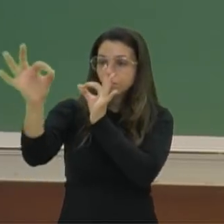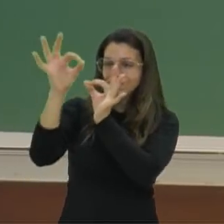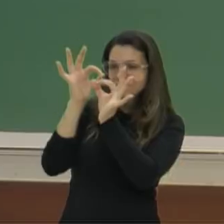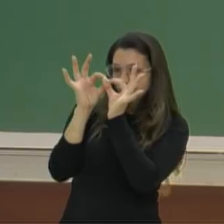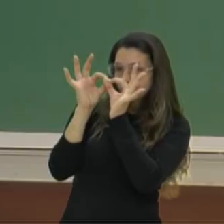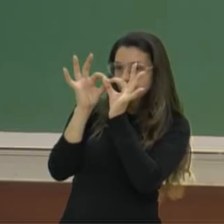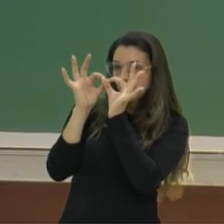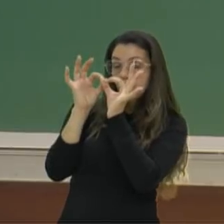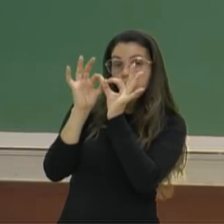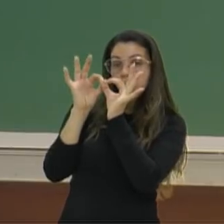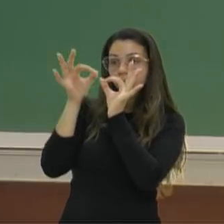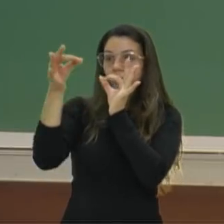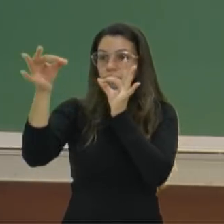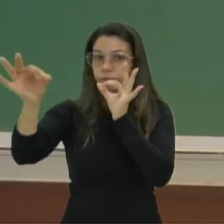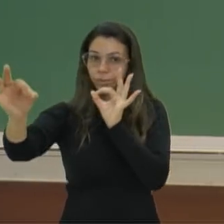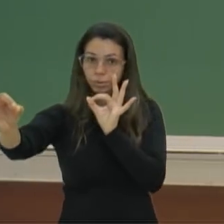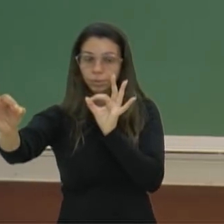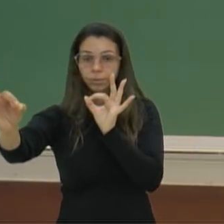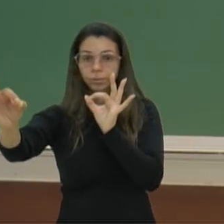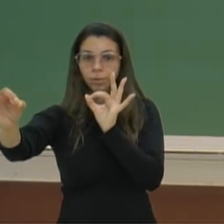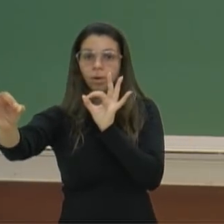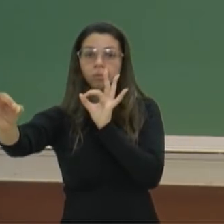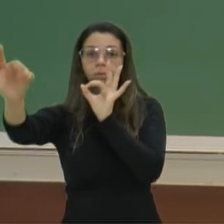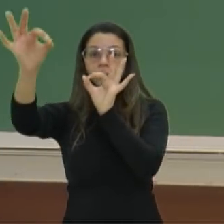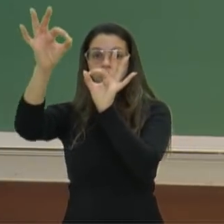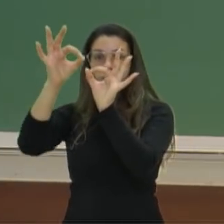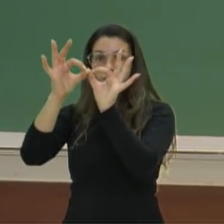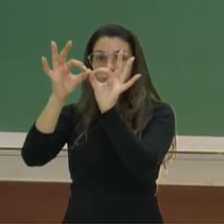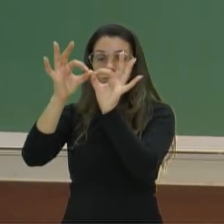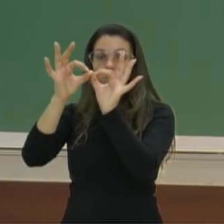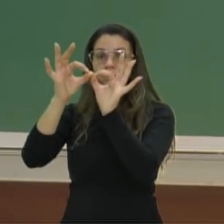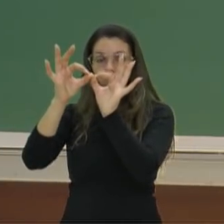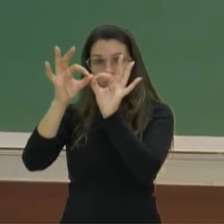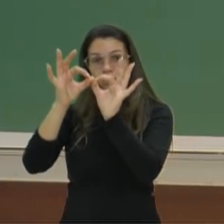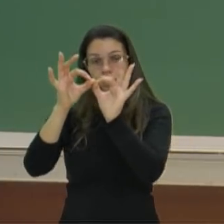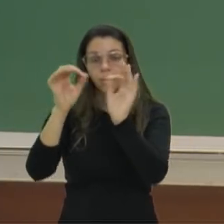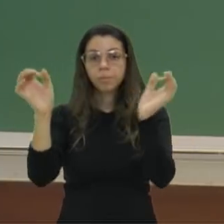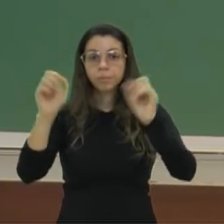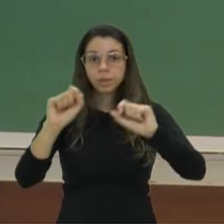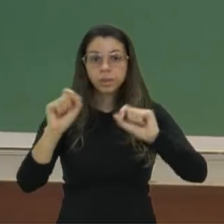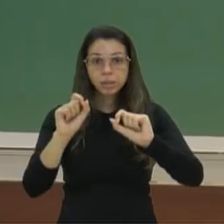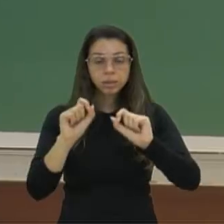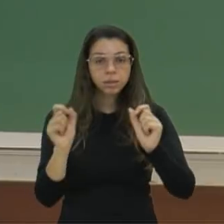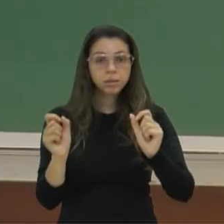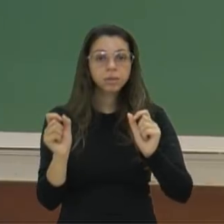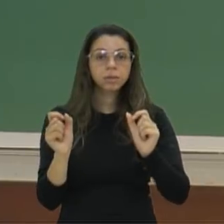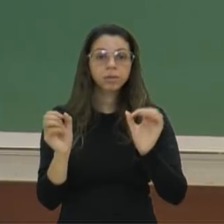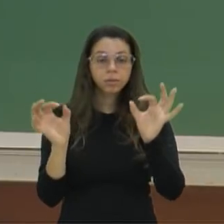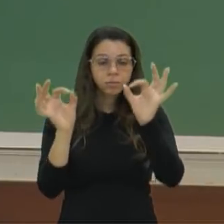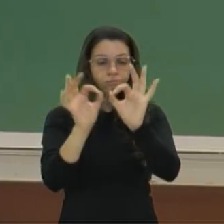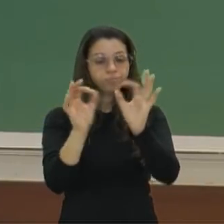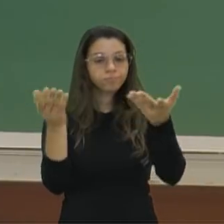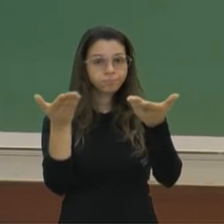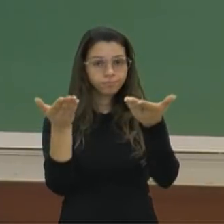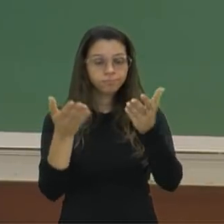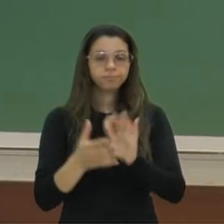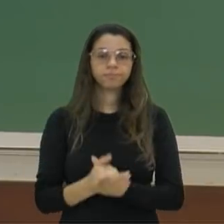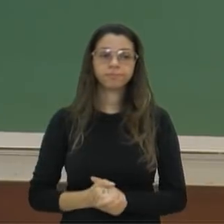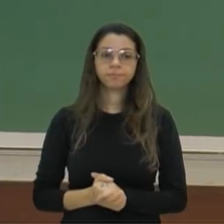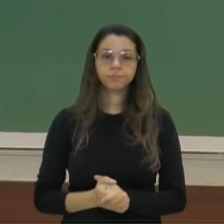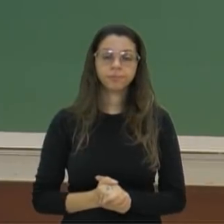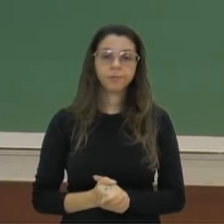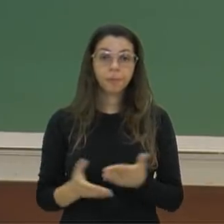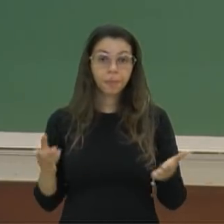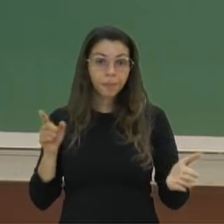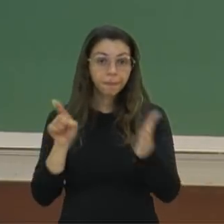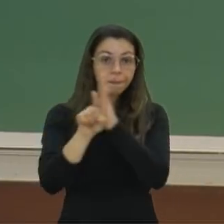retina. Ora está antes na miopia, ora está depois na hipermetropia. E agora a gente vai para o nosso primeiro quiz